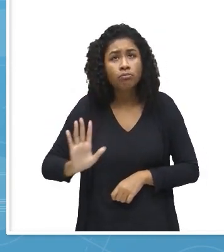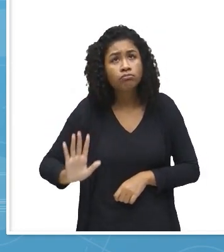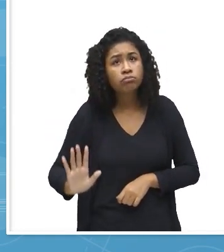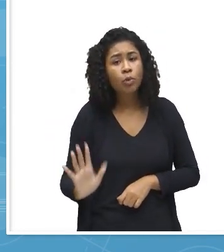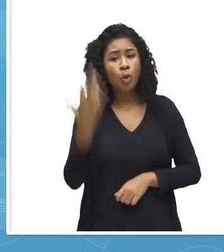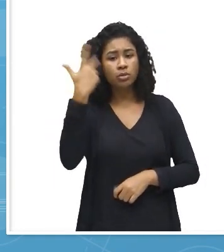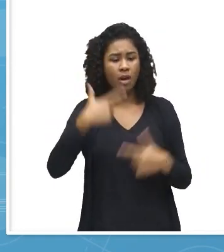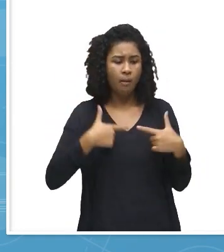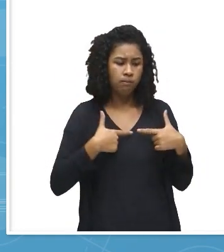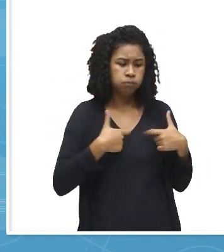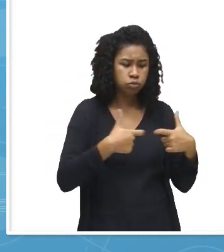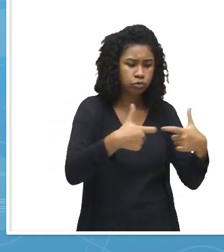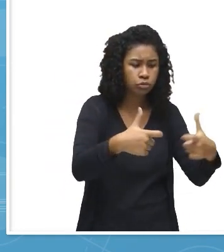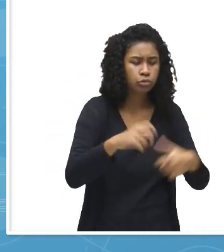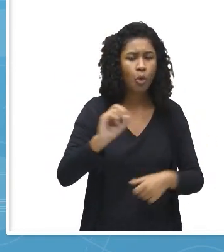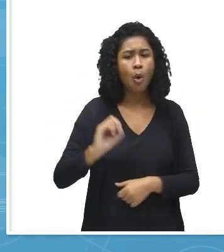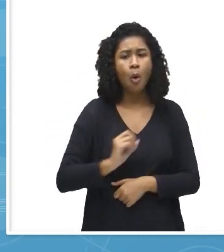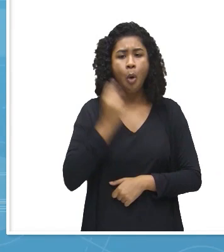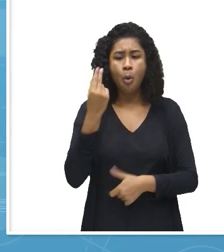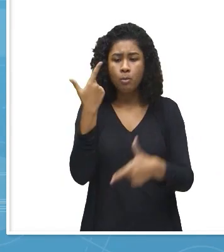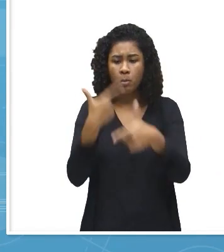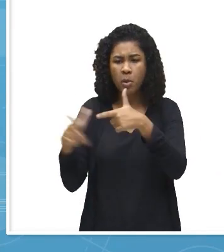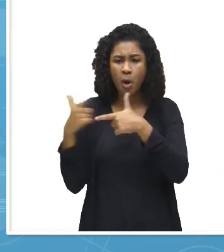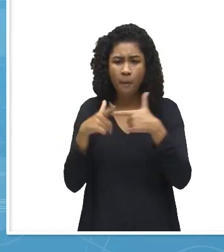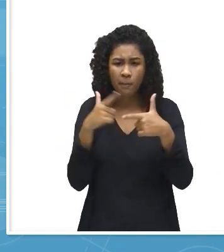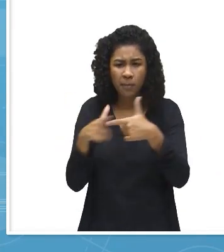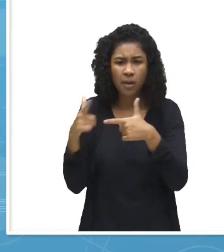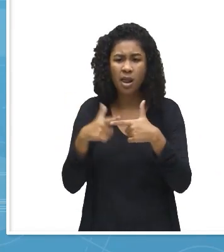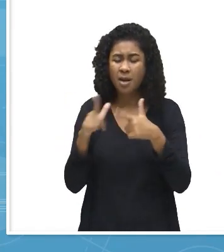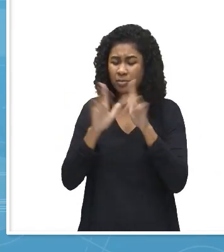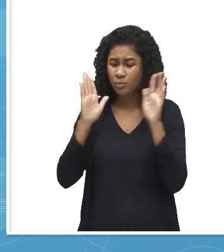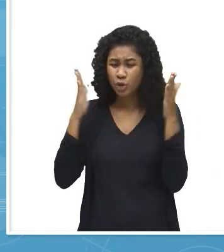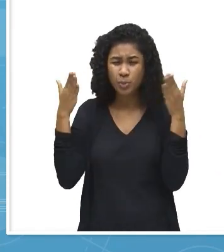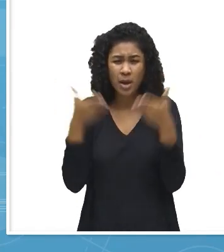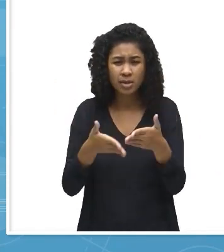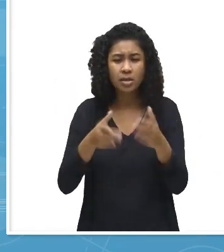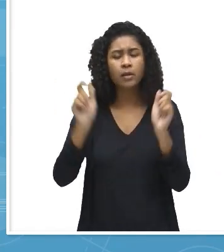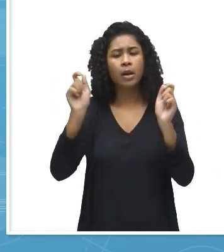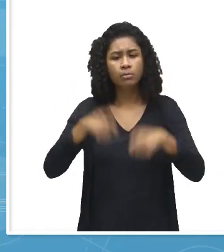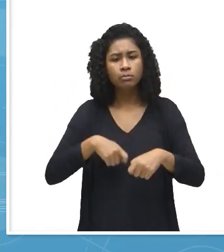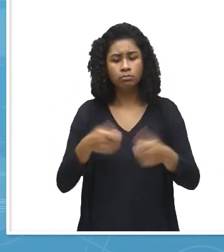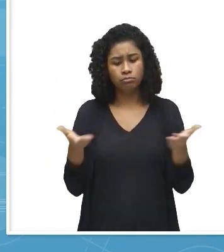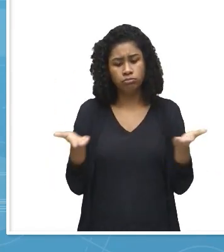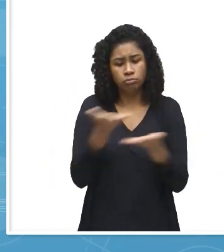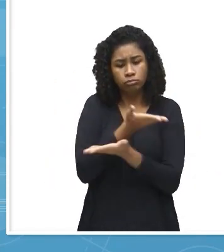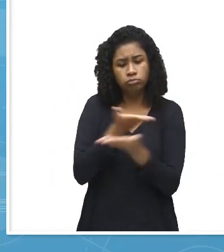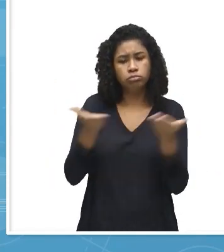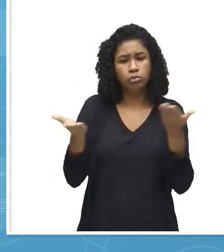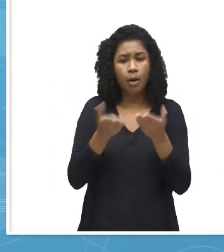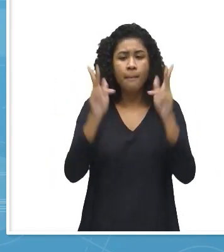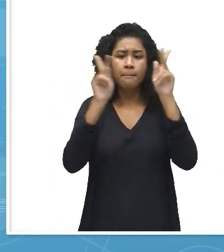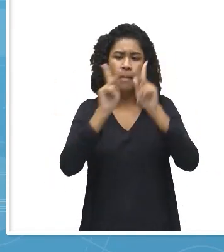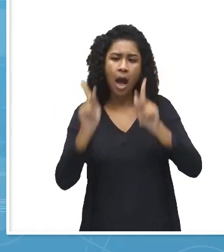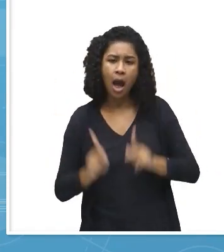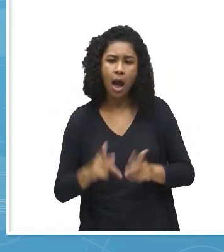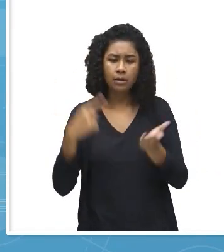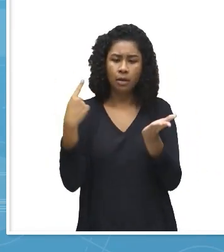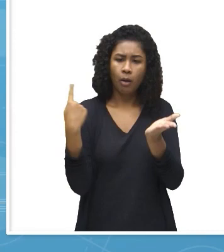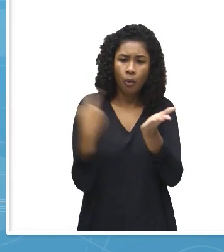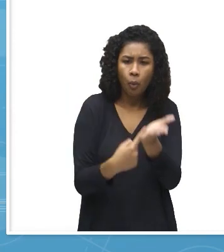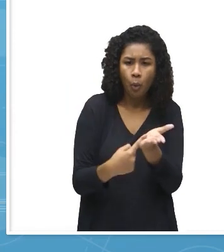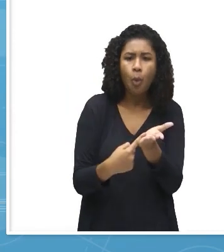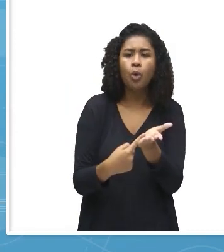alguma guerra, né, algum problema entre as tribos, que eles faziam acordos, né, selavam ali a paz, né, faziam